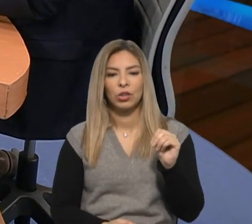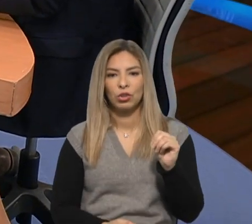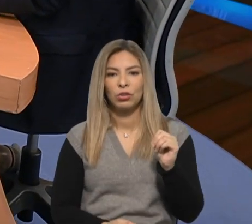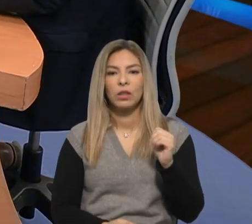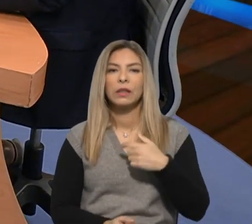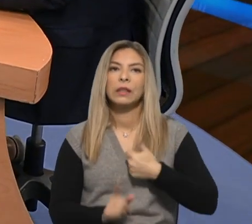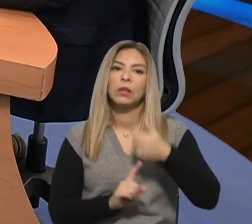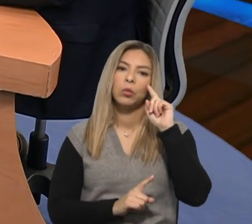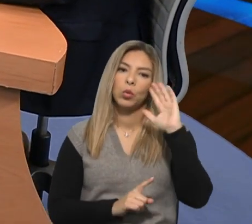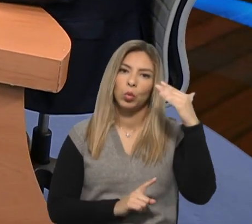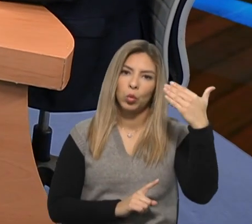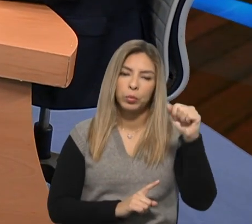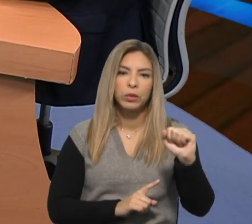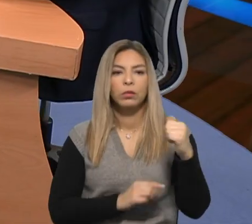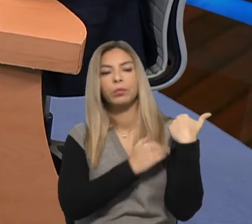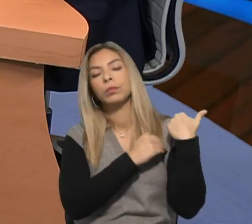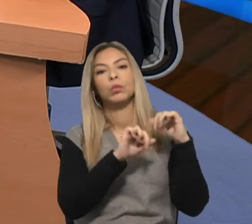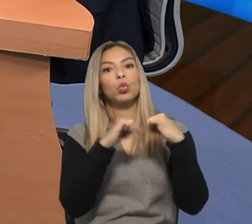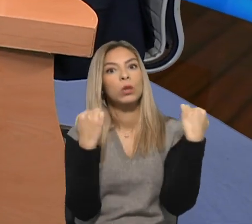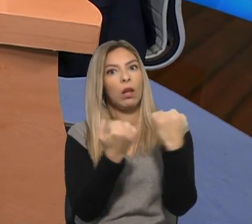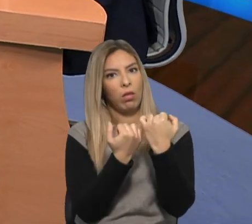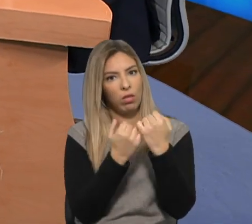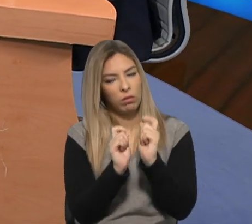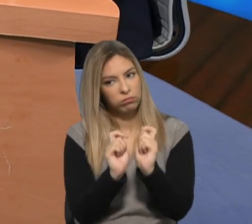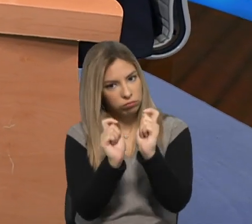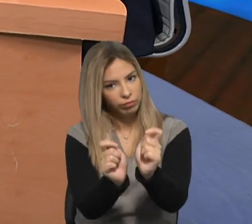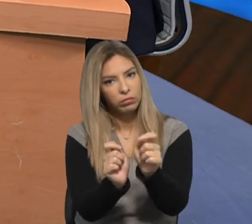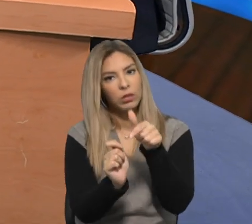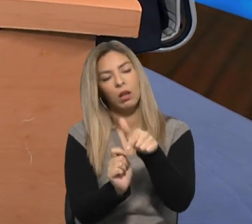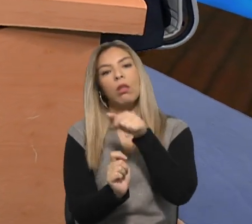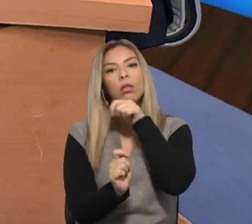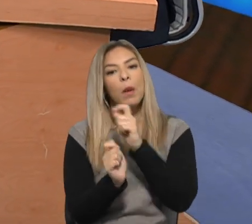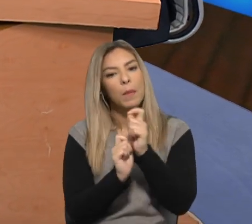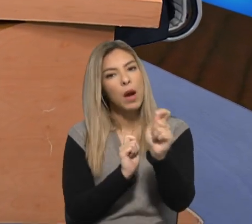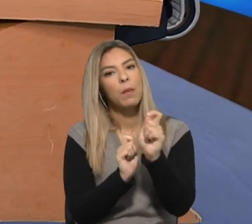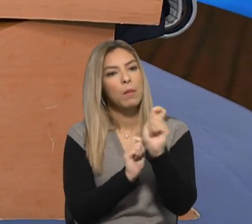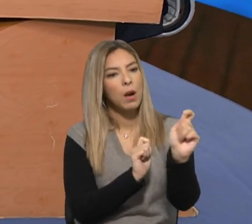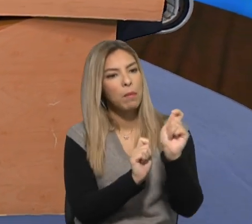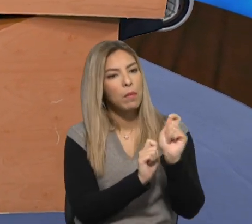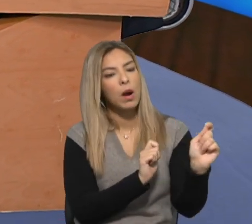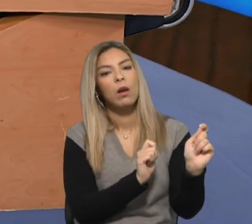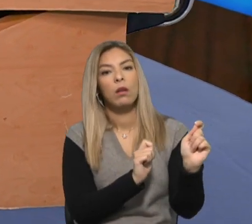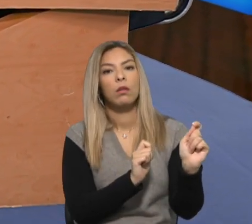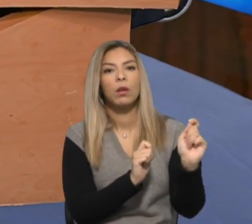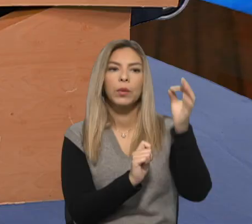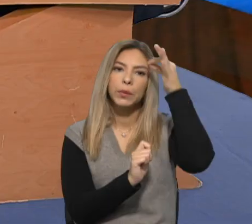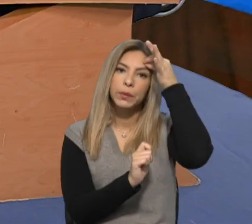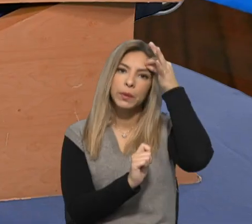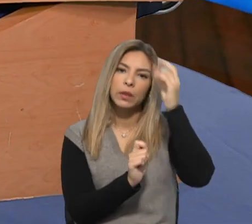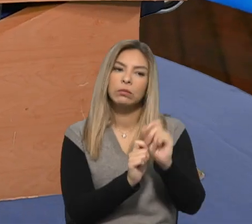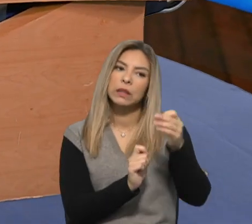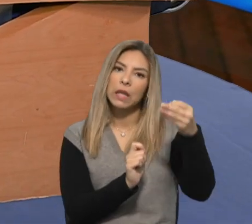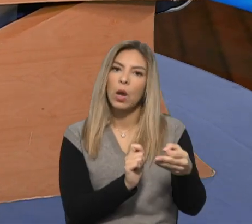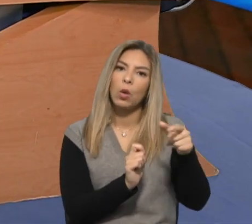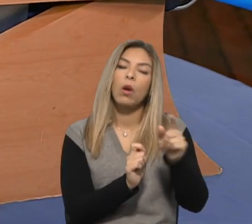primeira medida da responsabilidade social quase das empresas, que é esta capacidade de pagar a horas e ajudar as outras empresas também, os fornecedores. E